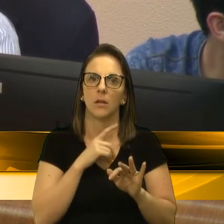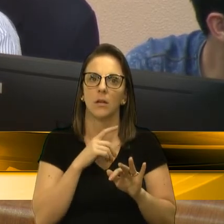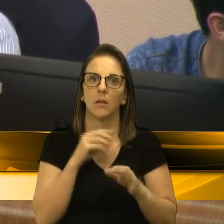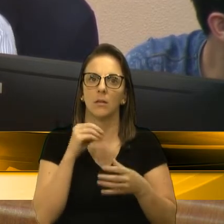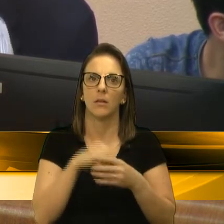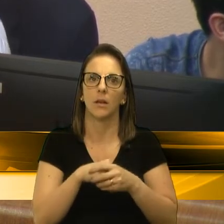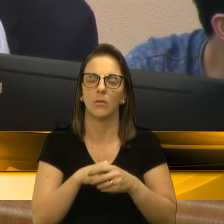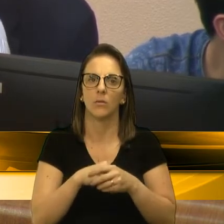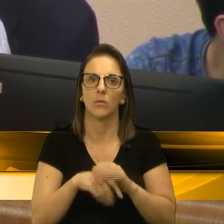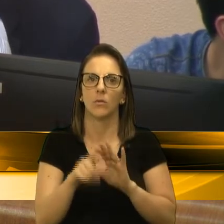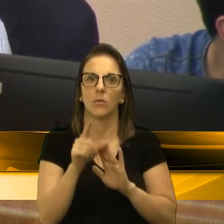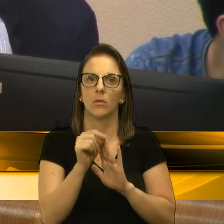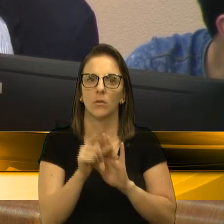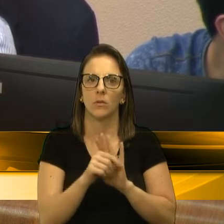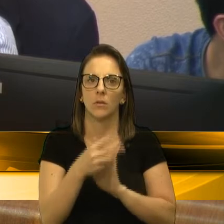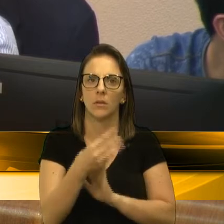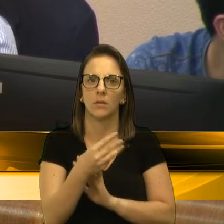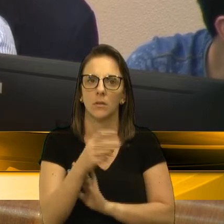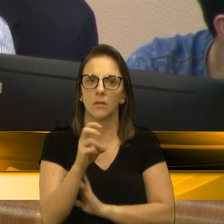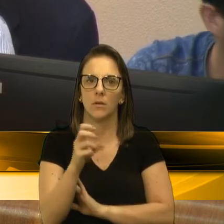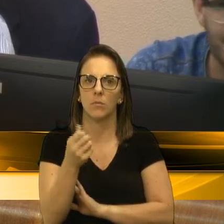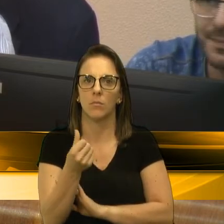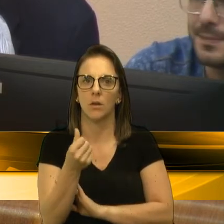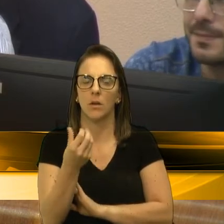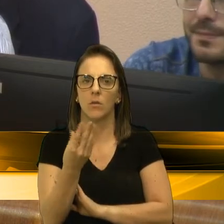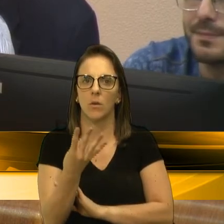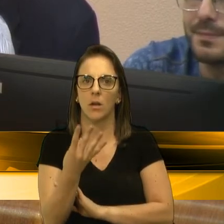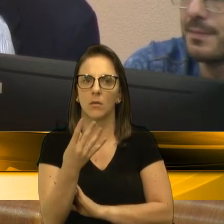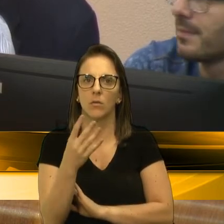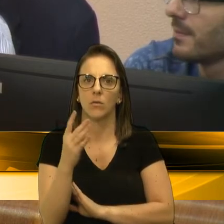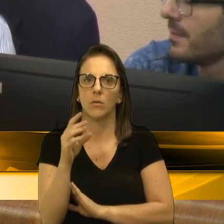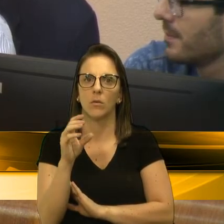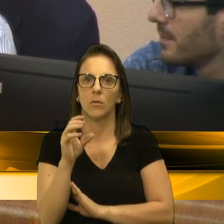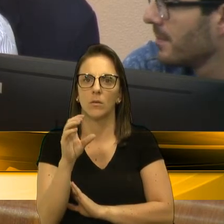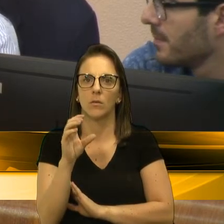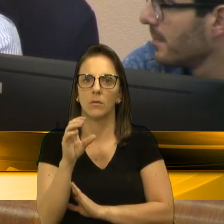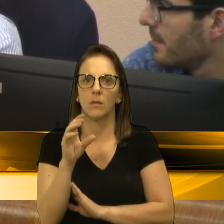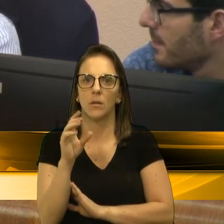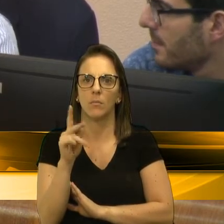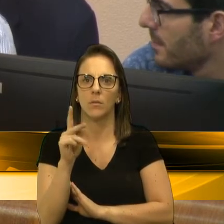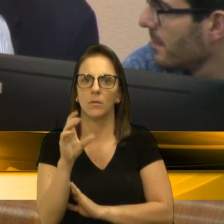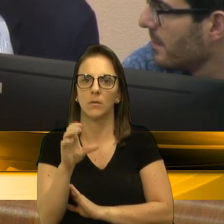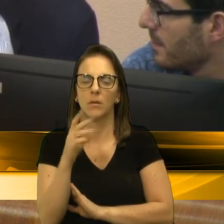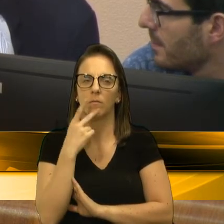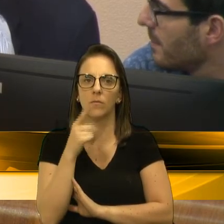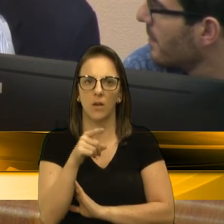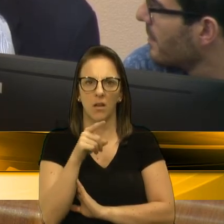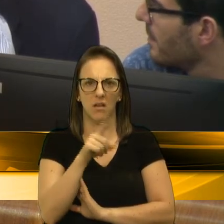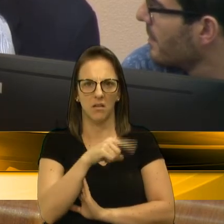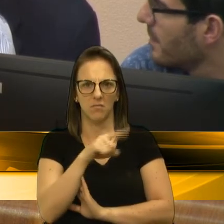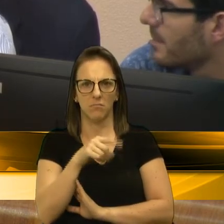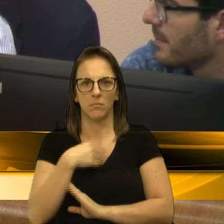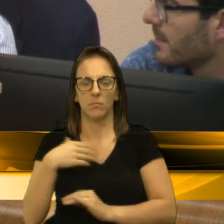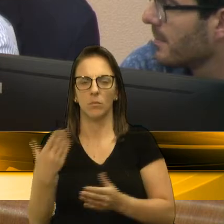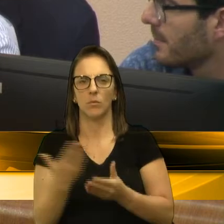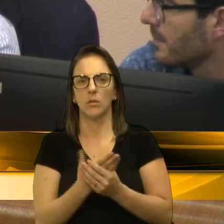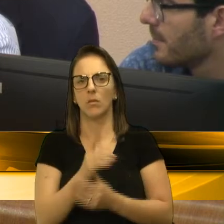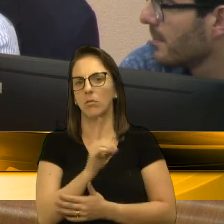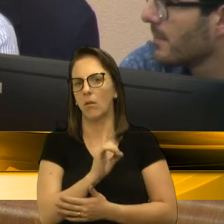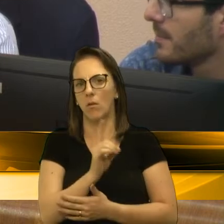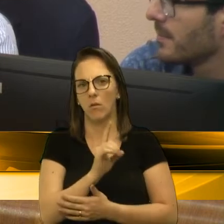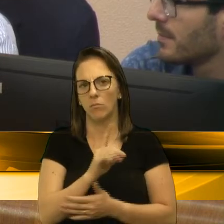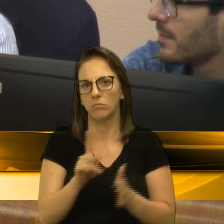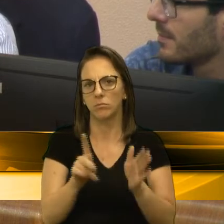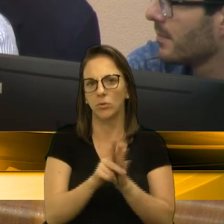tão essenciais que a sua ausência poderá acarretar a nulidade da relação processual? Não. O próprio Código estabeleceu as exceções.